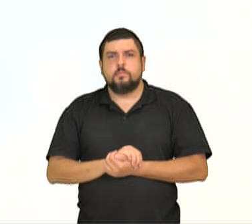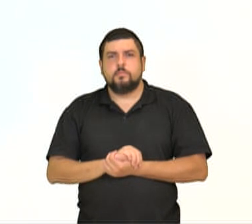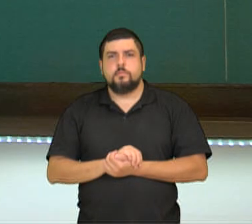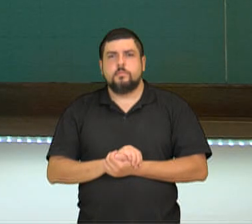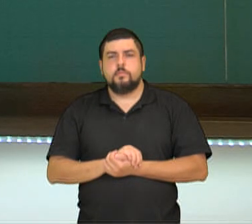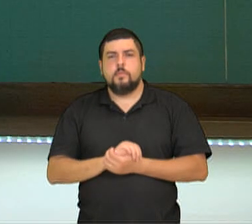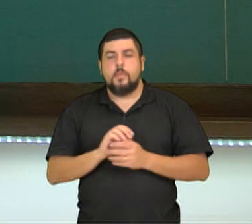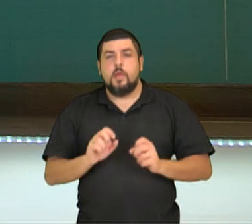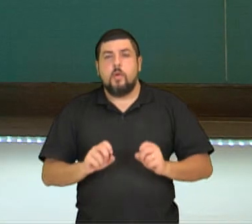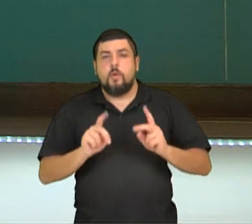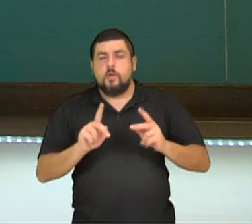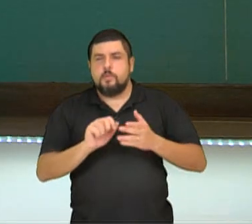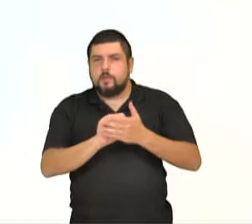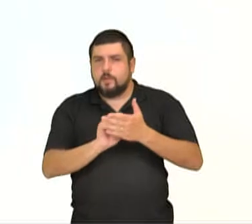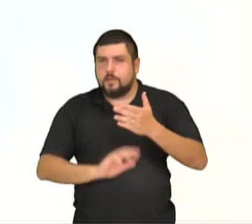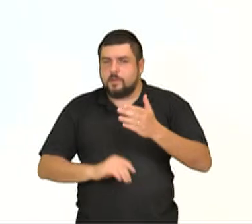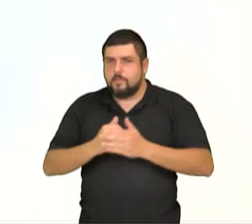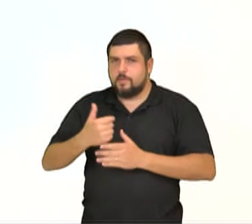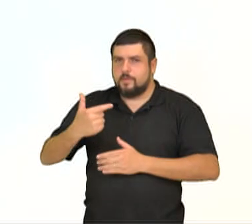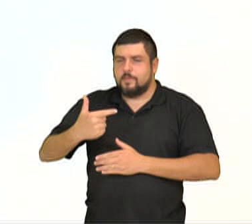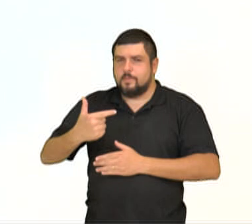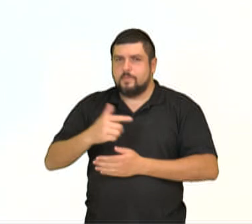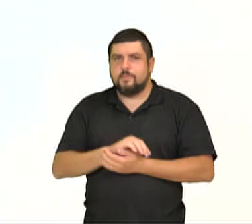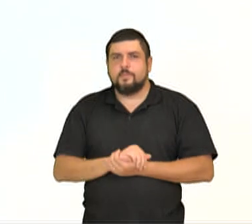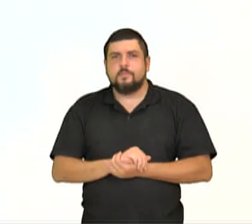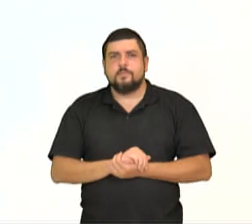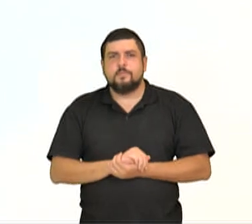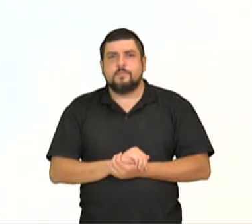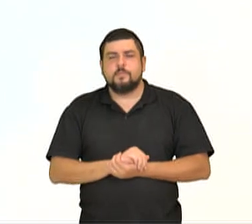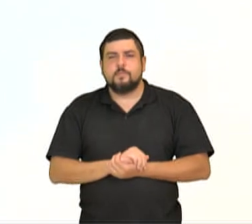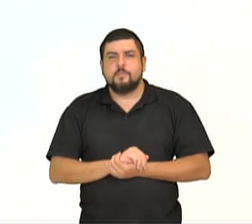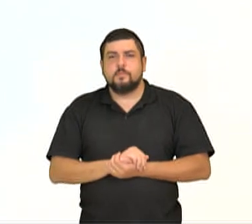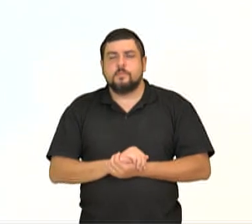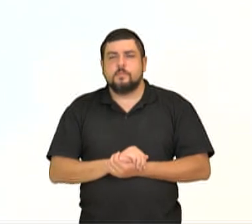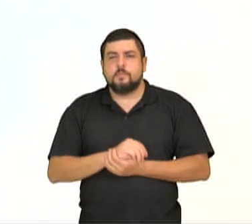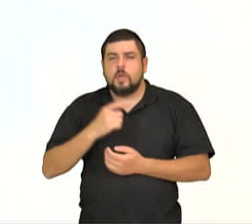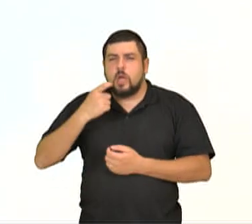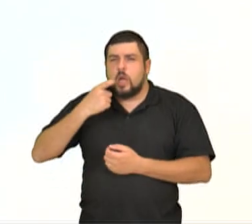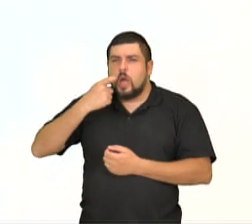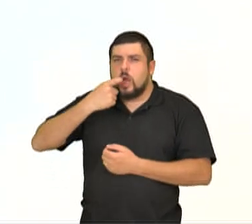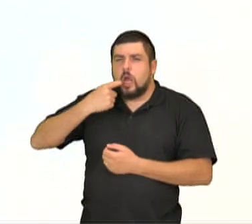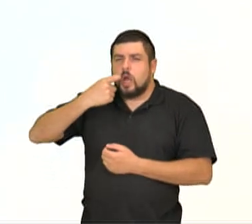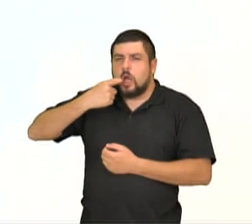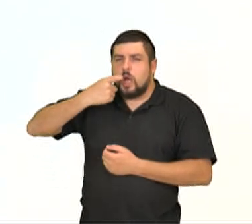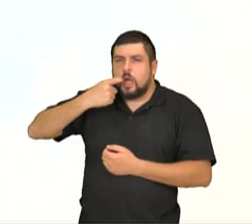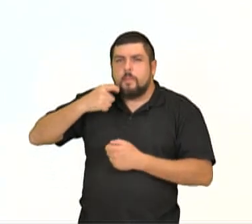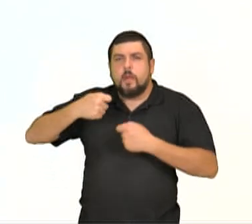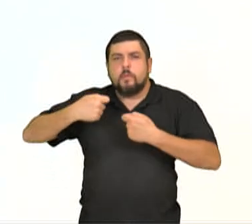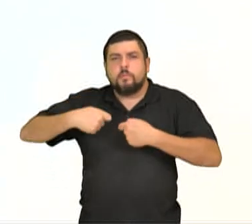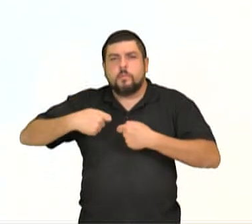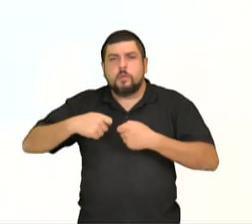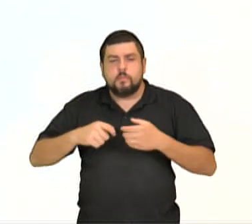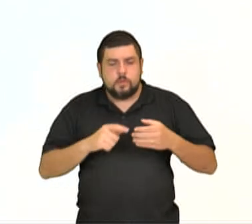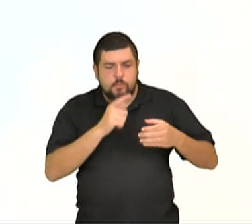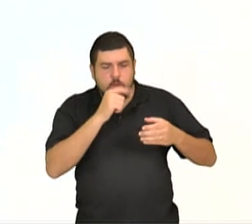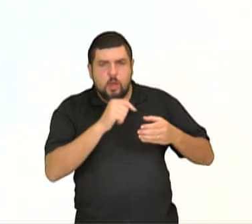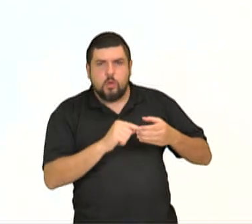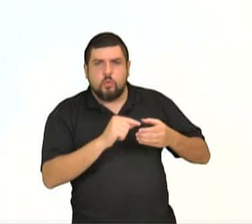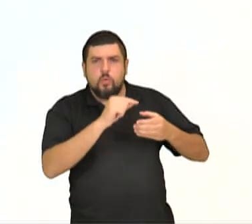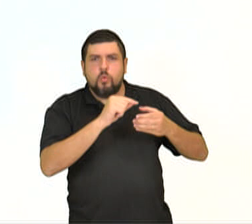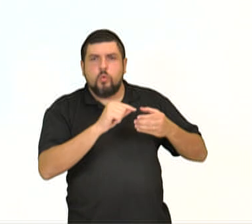Vamos para a atividade 2 agora? Um dentista precisa obter uma solução aquosa de fluoreto de